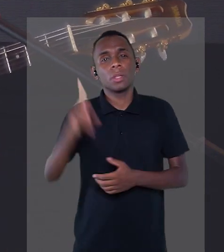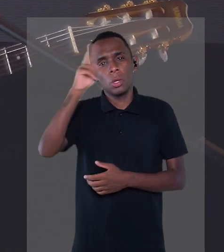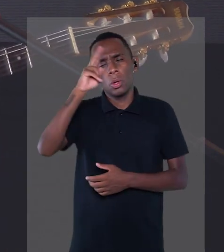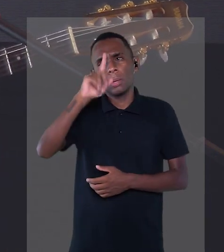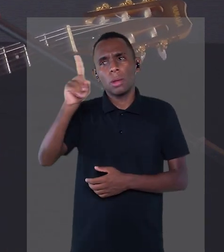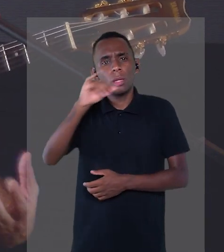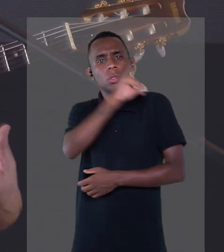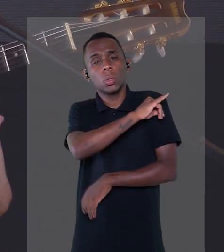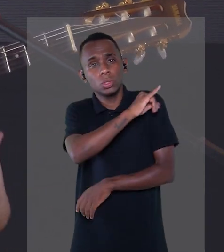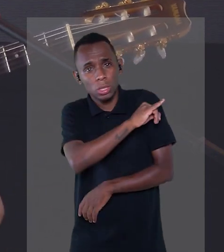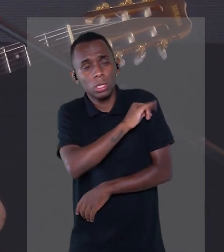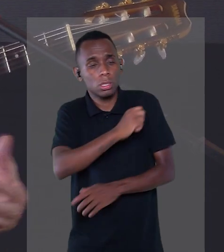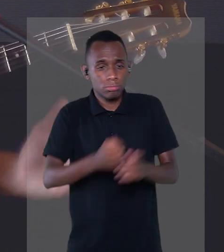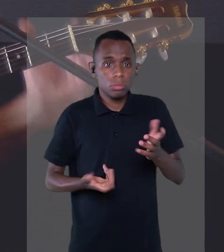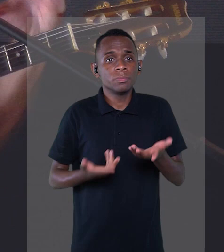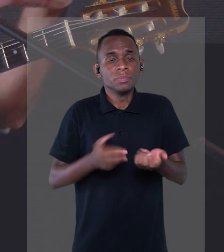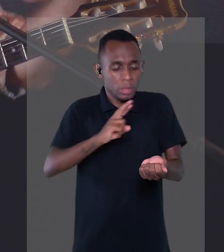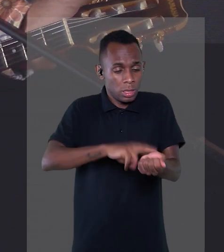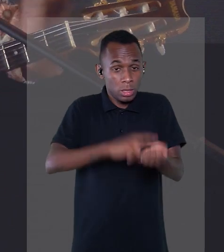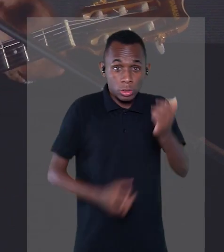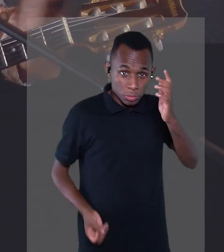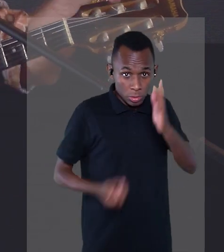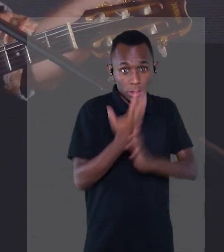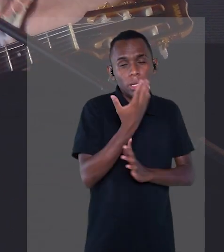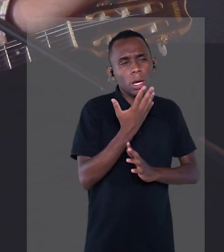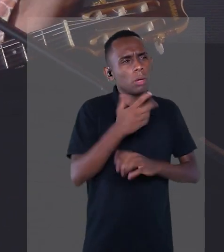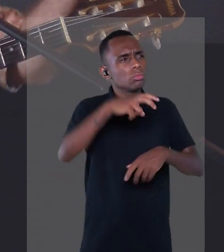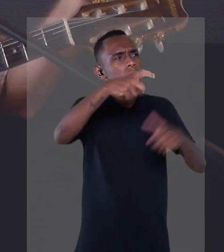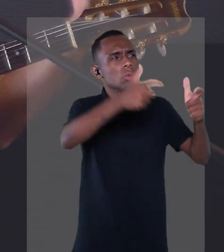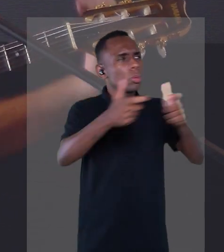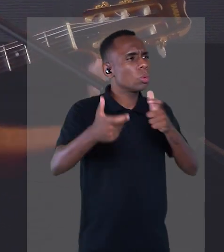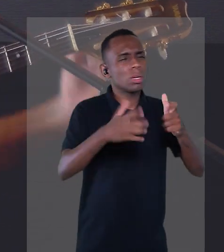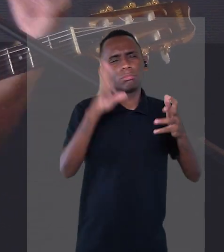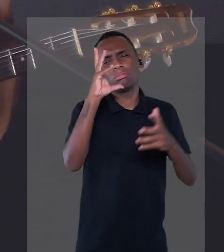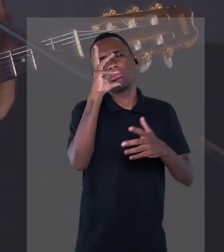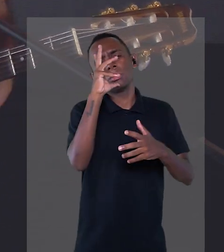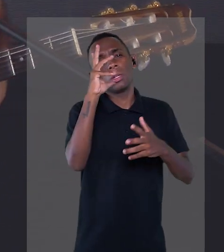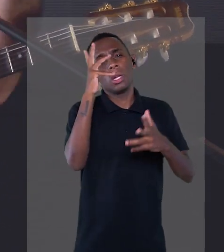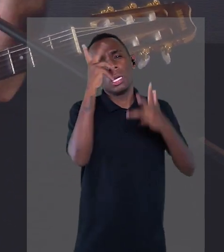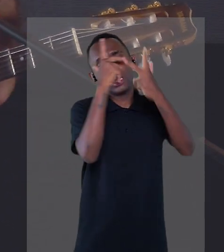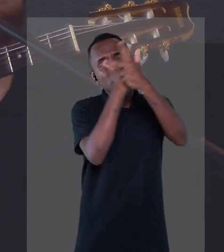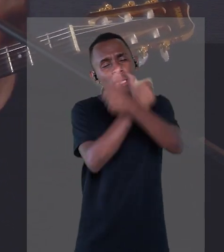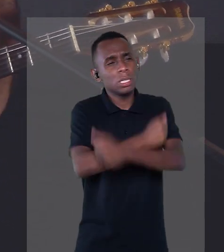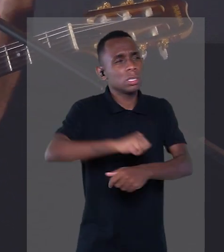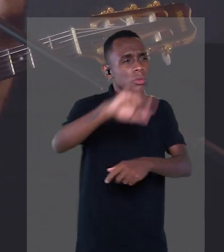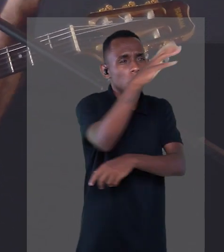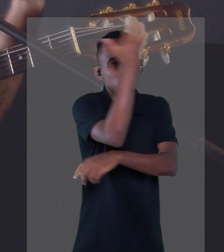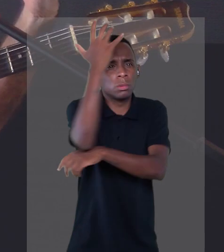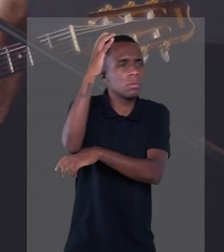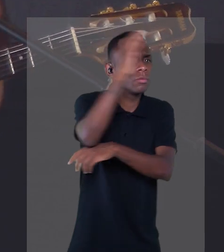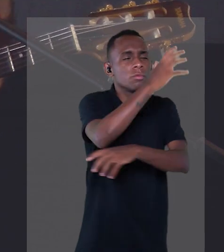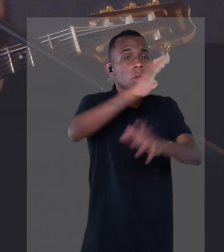Frio, fiz a melodia em Cabo Frio, num lugar lindo que tem aquele canal ali, os coqueiros, o vento, e